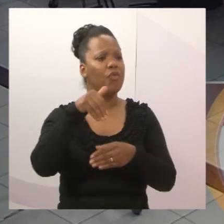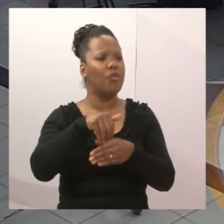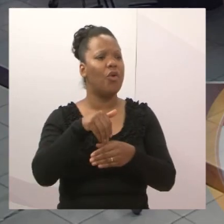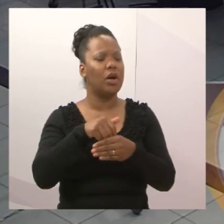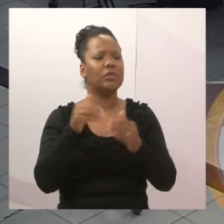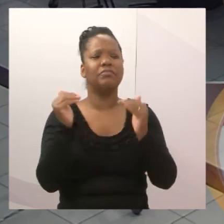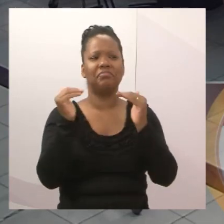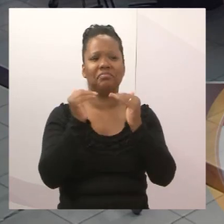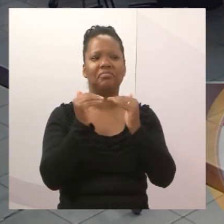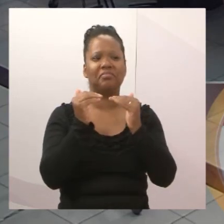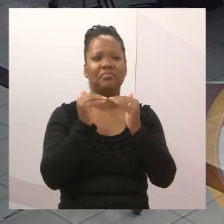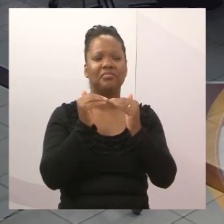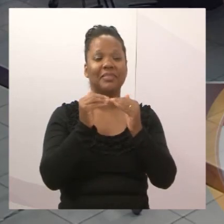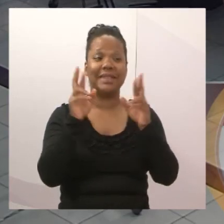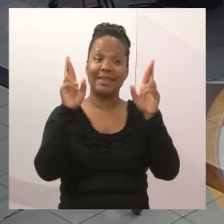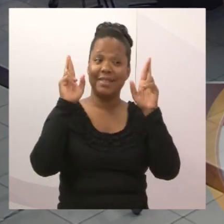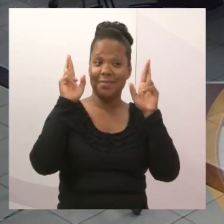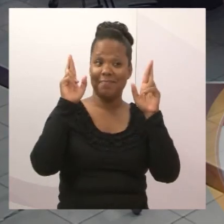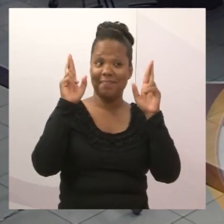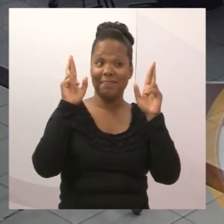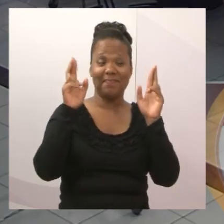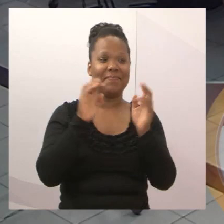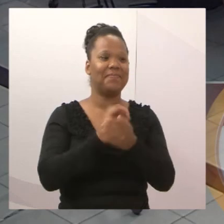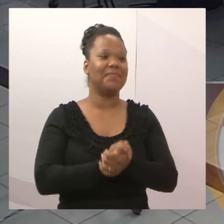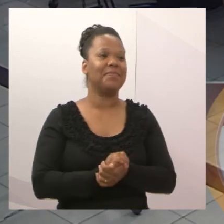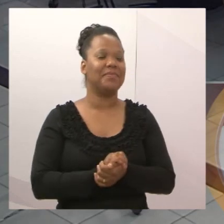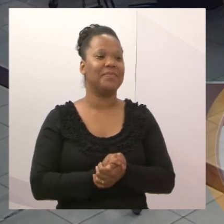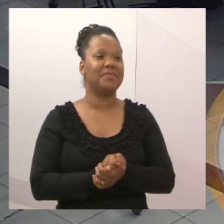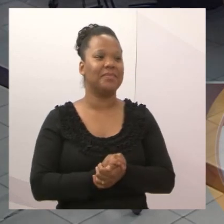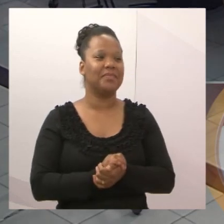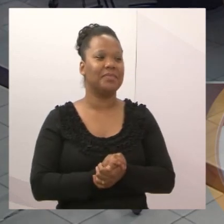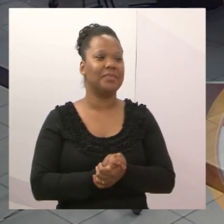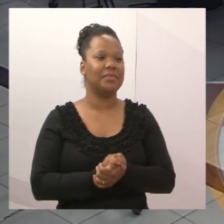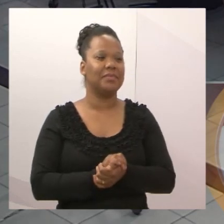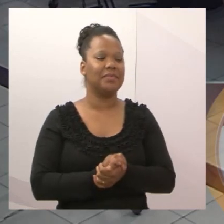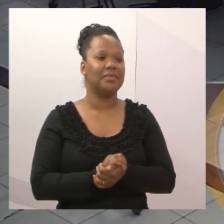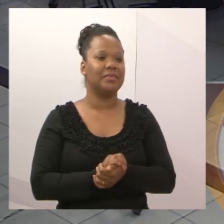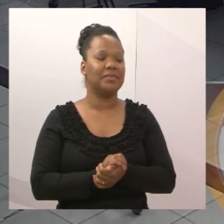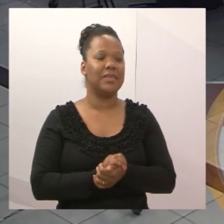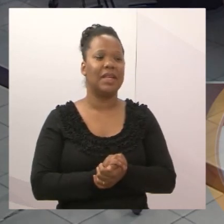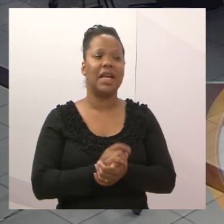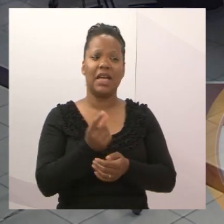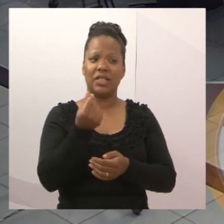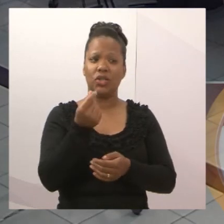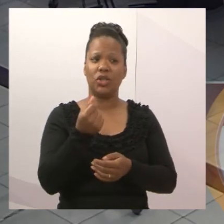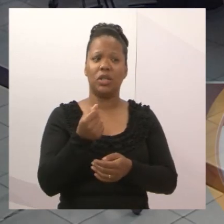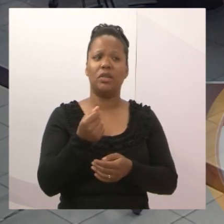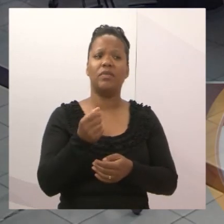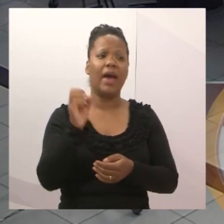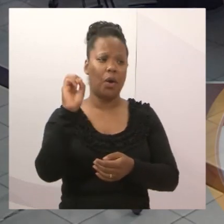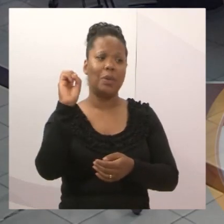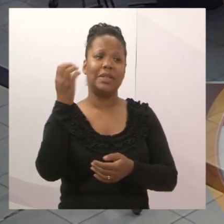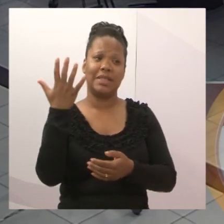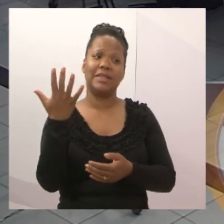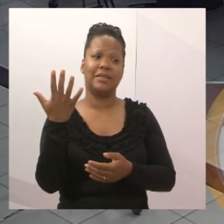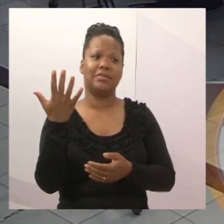votar favorável na esperança e expectativa de que dessa vez esses investimentos sejam realizados.